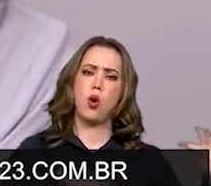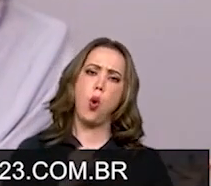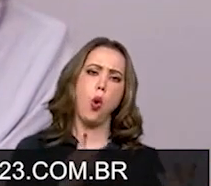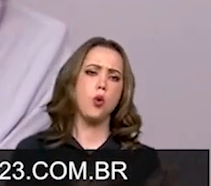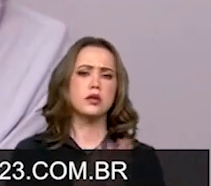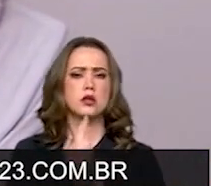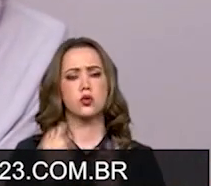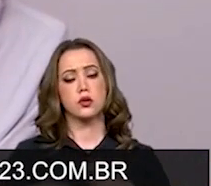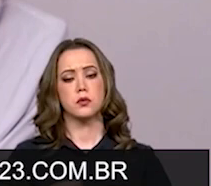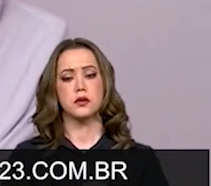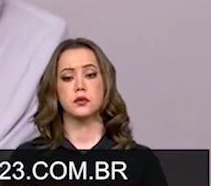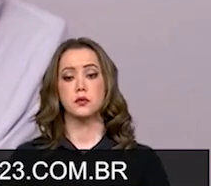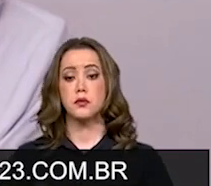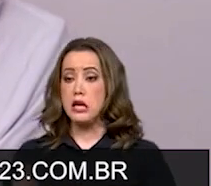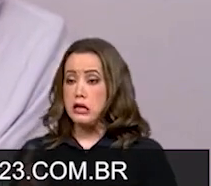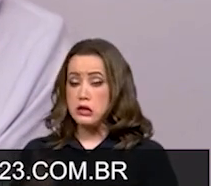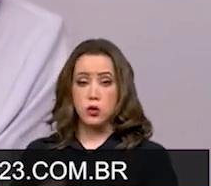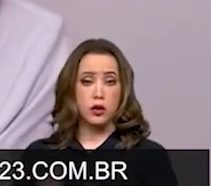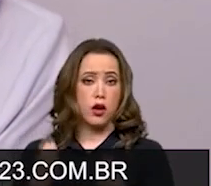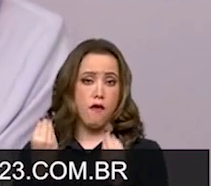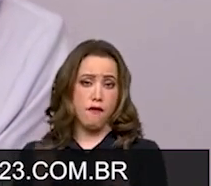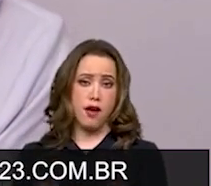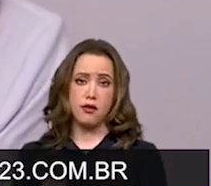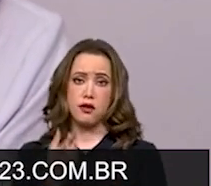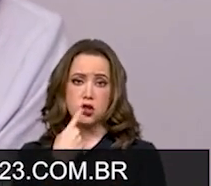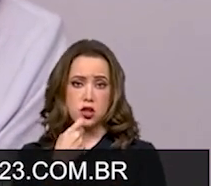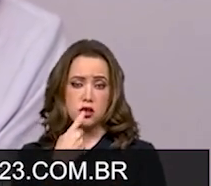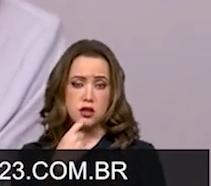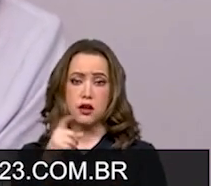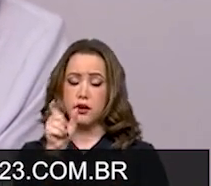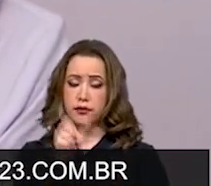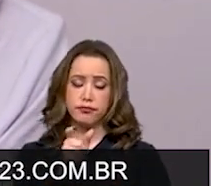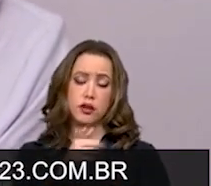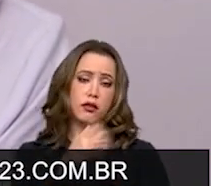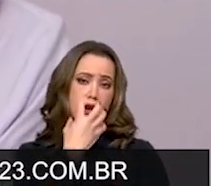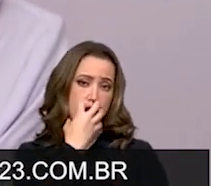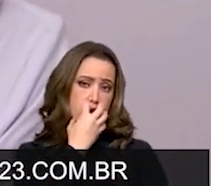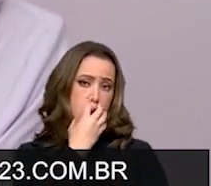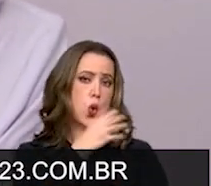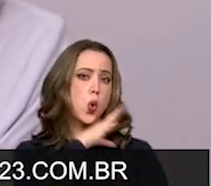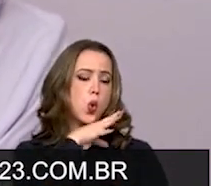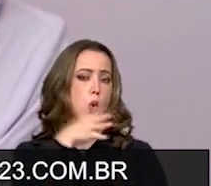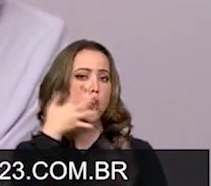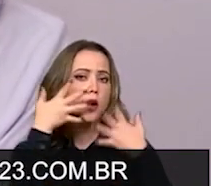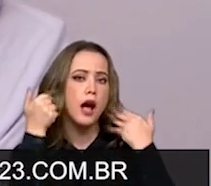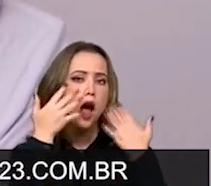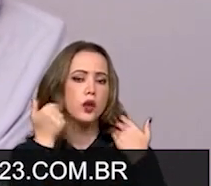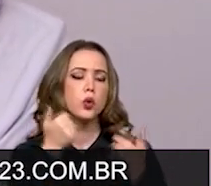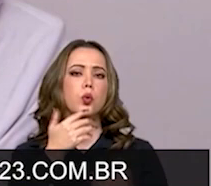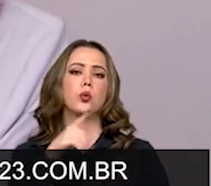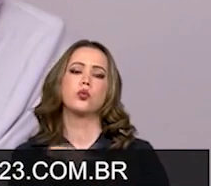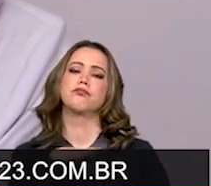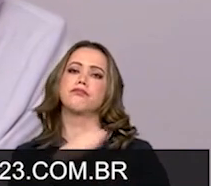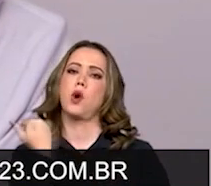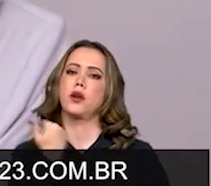doação não acontece, eu vou ter pacientes morrendo, né? E o banco de sangue